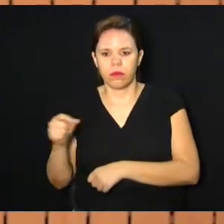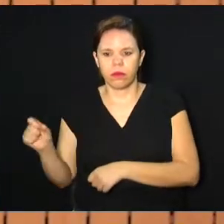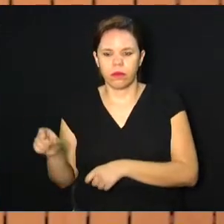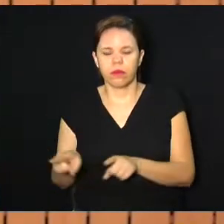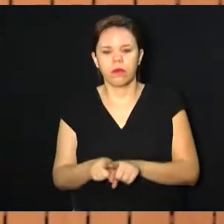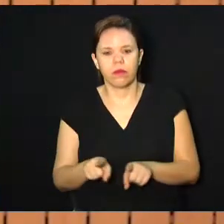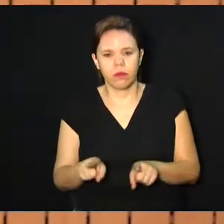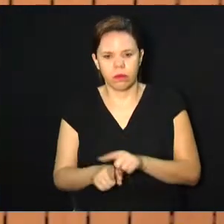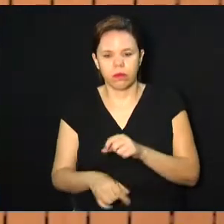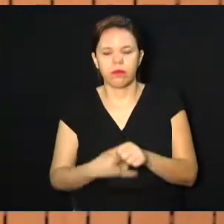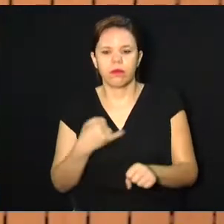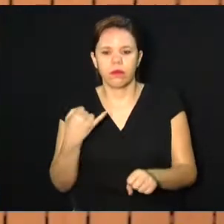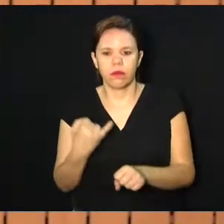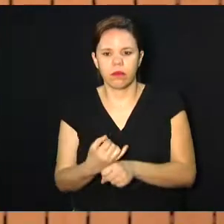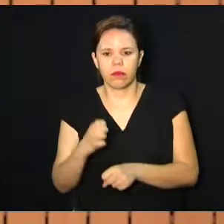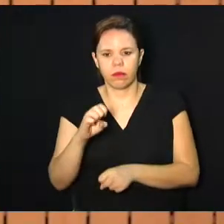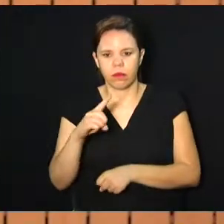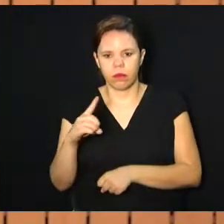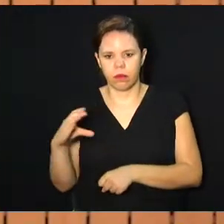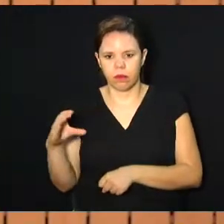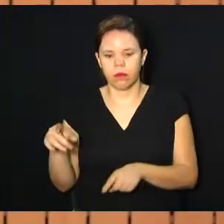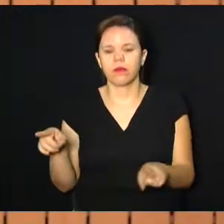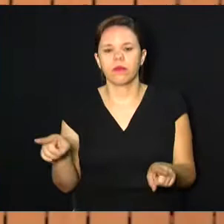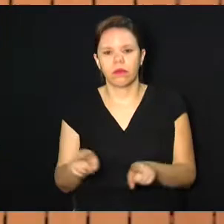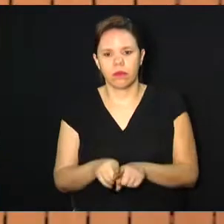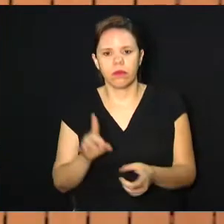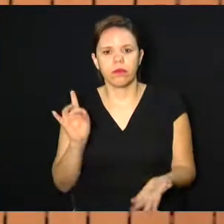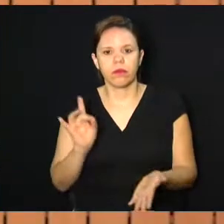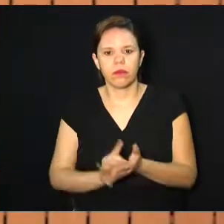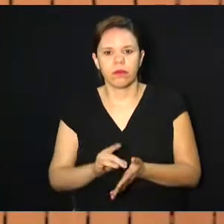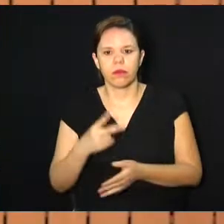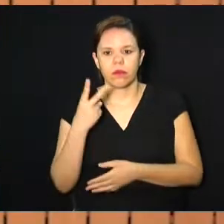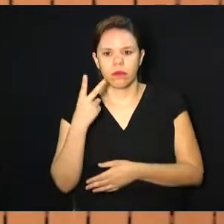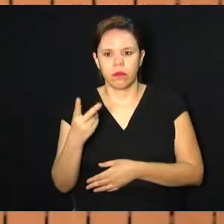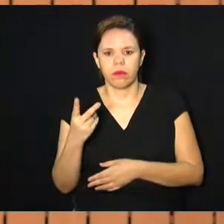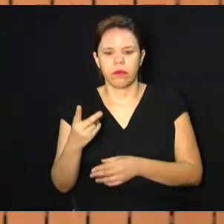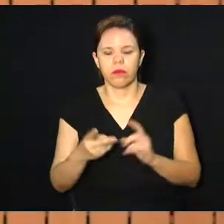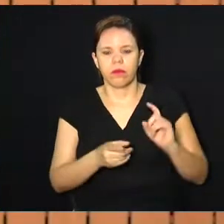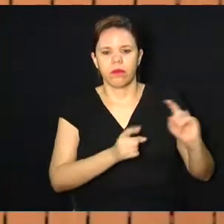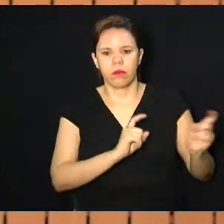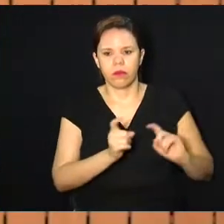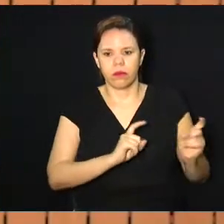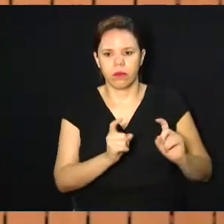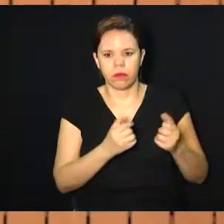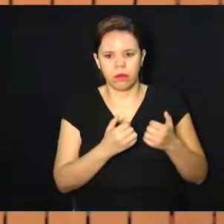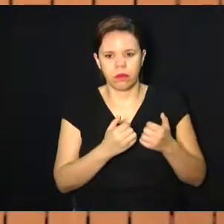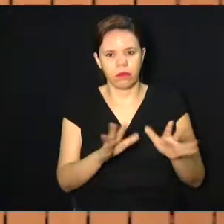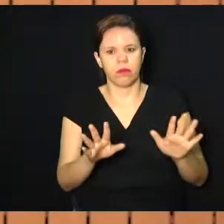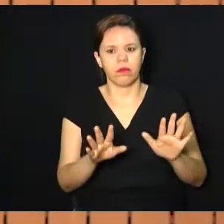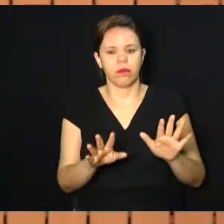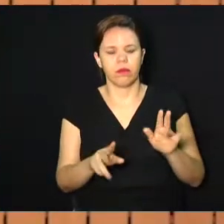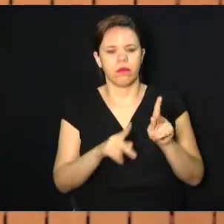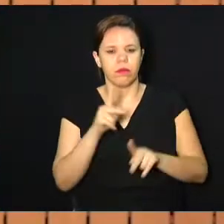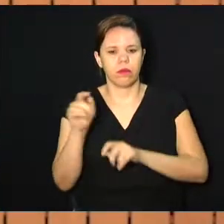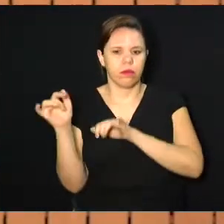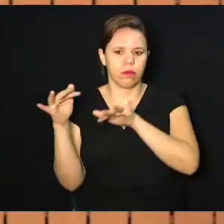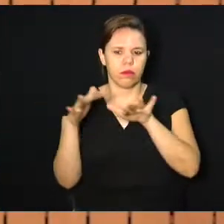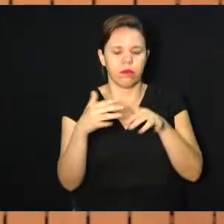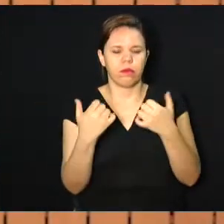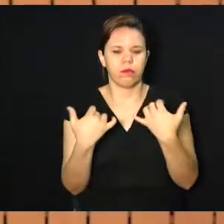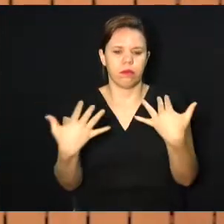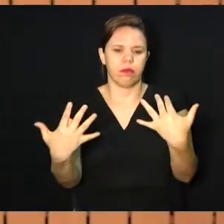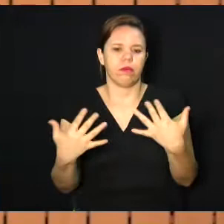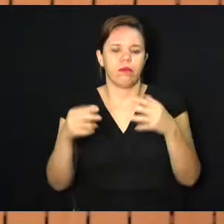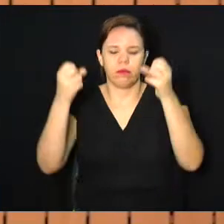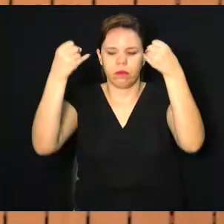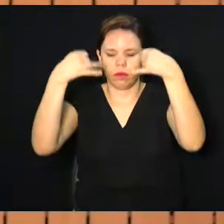do site, a INDEC também irá realizar 2 audiências abertas ao público para esclarecer os